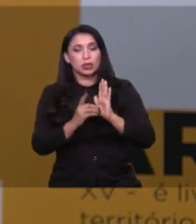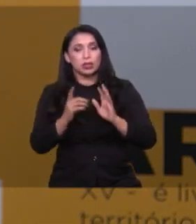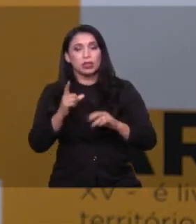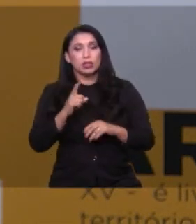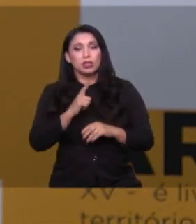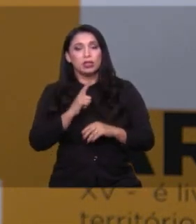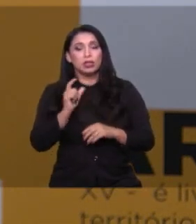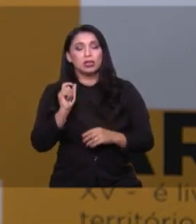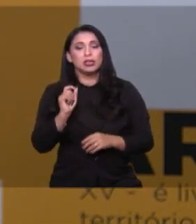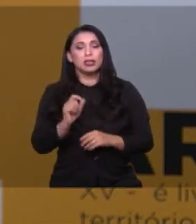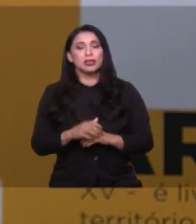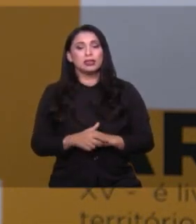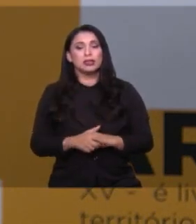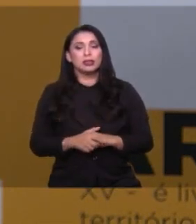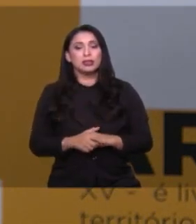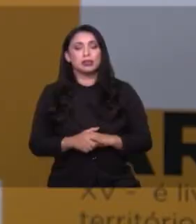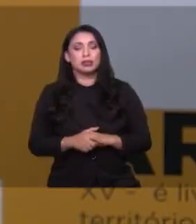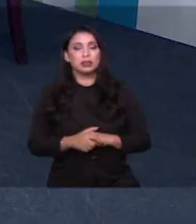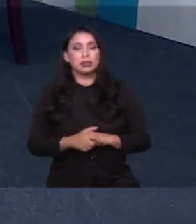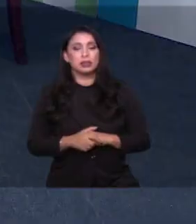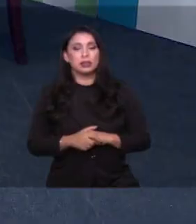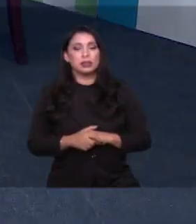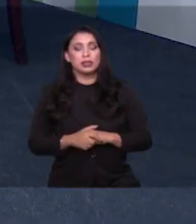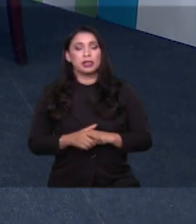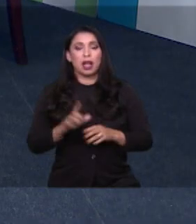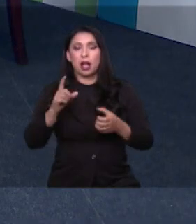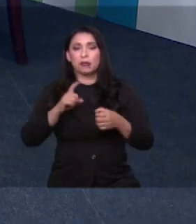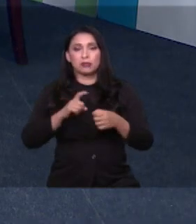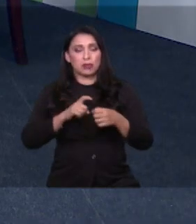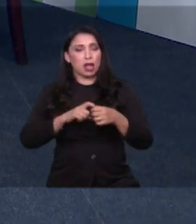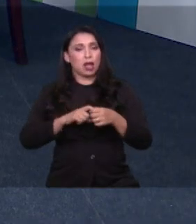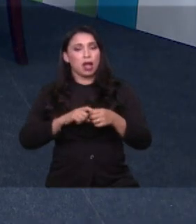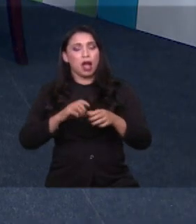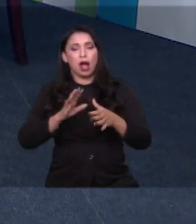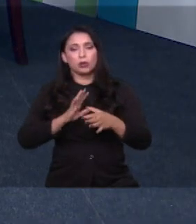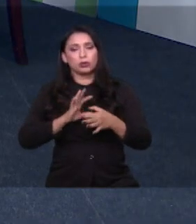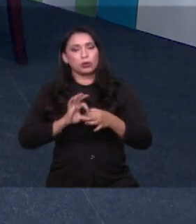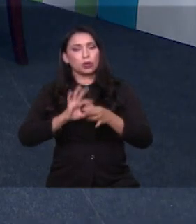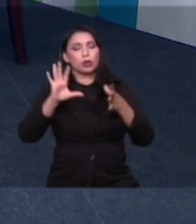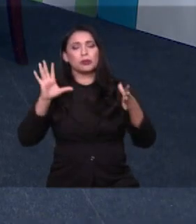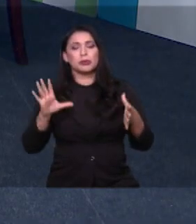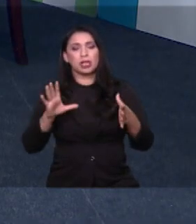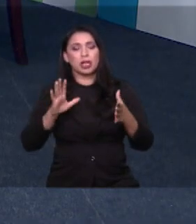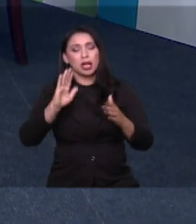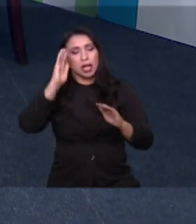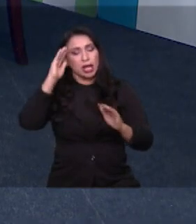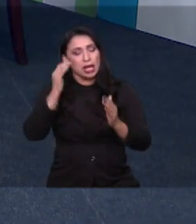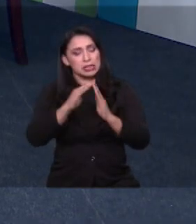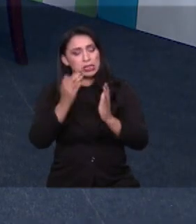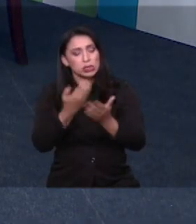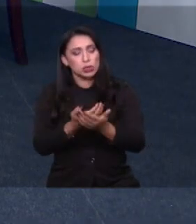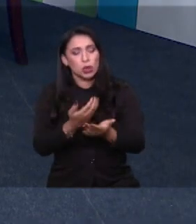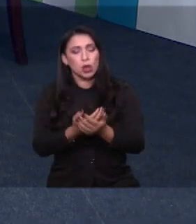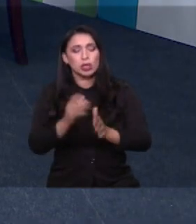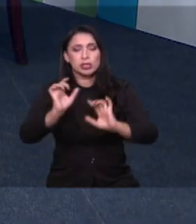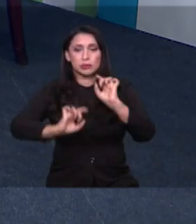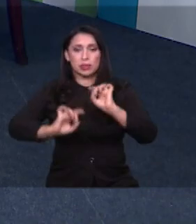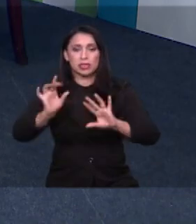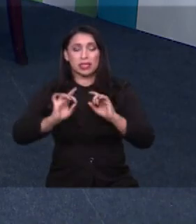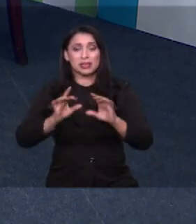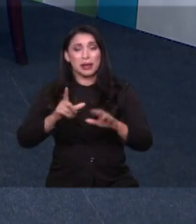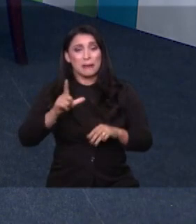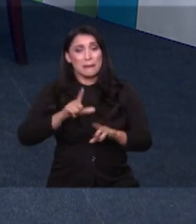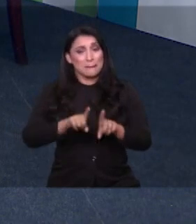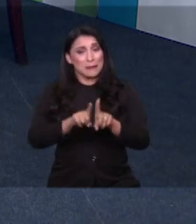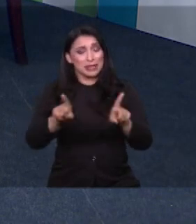decreto que queria dar mais autonomia às escolas especiais, né? E tem gente que não entendia esse decreto, que dizia que